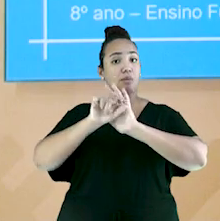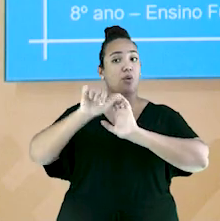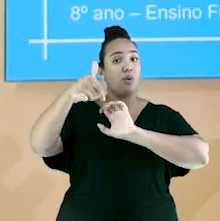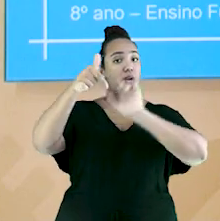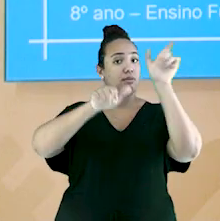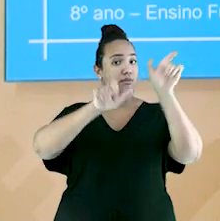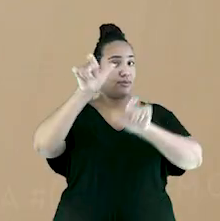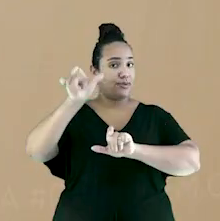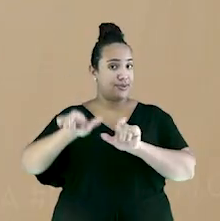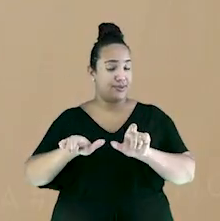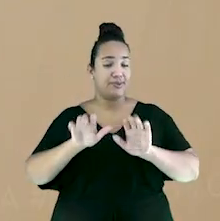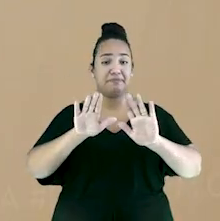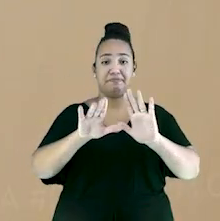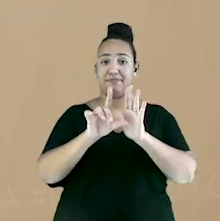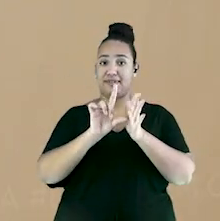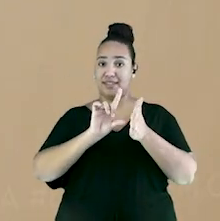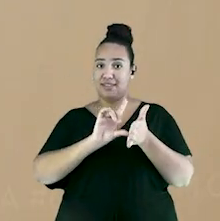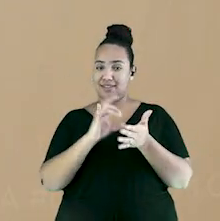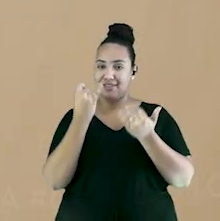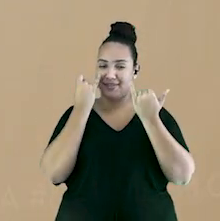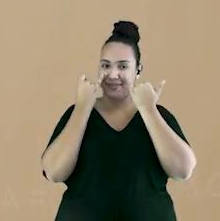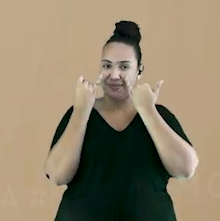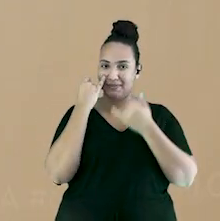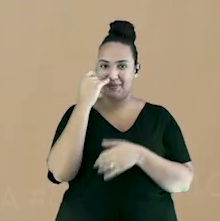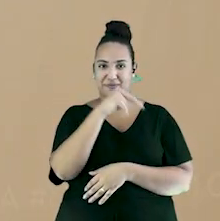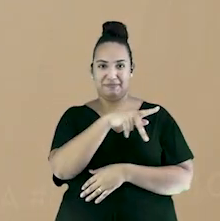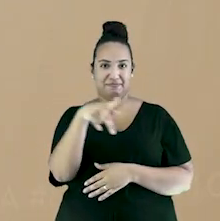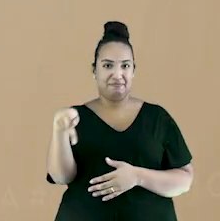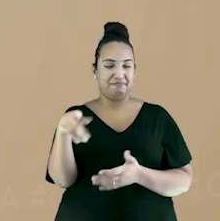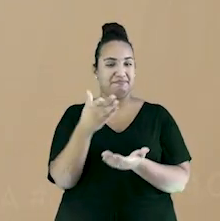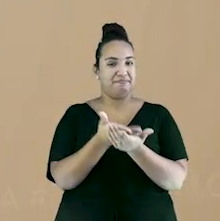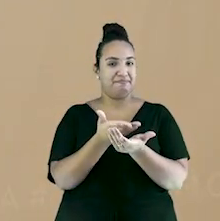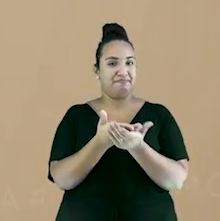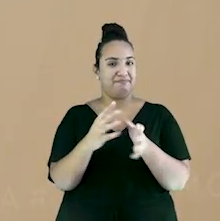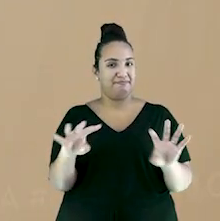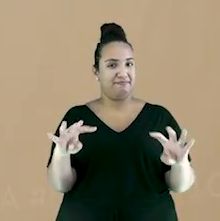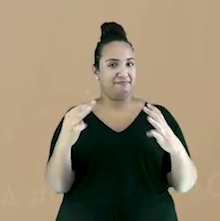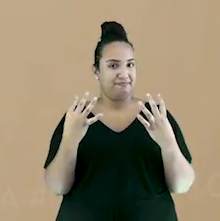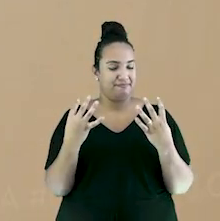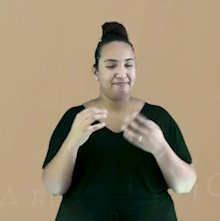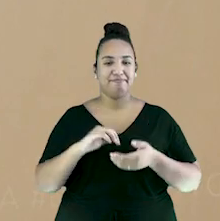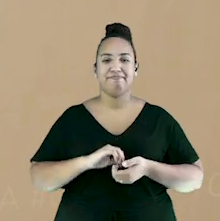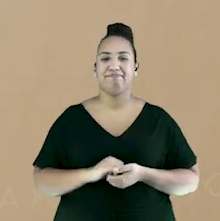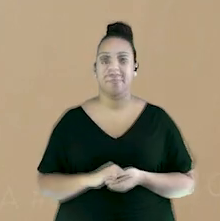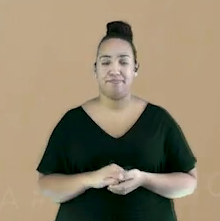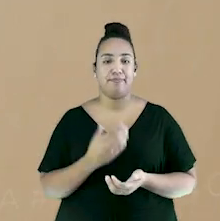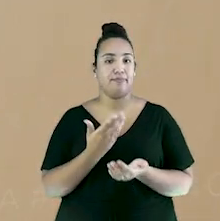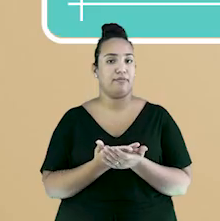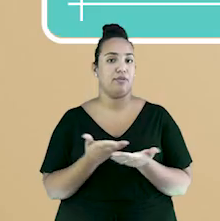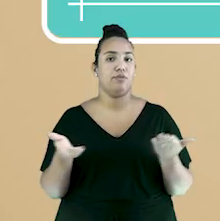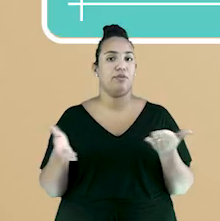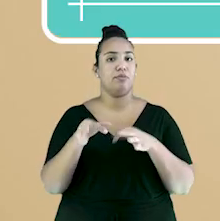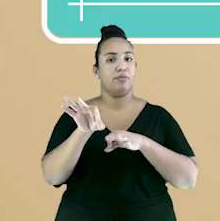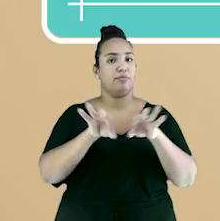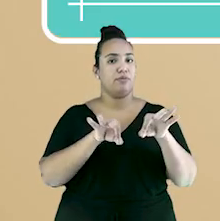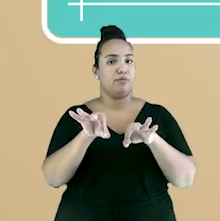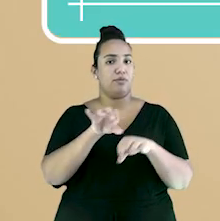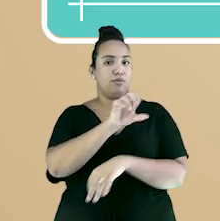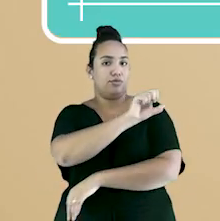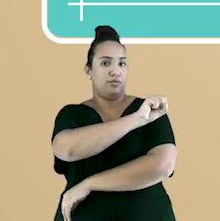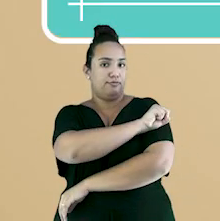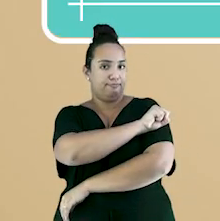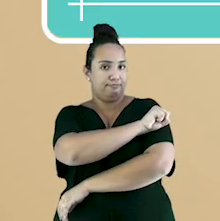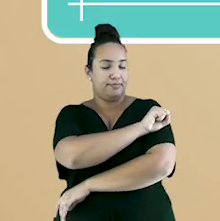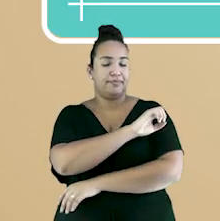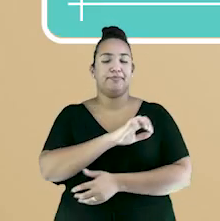ao escrevermos um texto. Antes de iniciarmos, aí vão algumas informações para os professores e as professoras que nos acompanham. Esta aula foi planejada